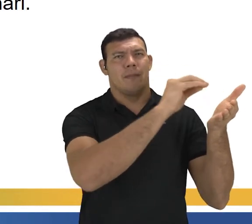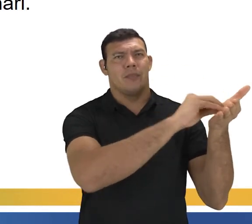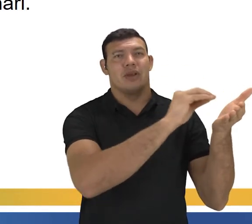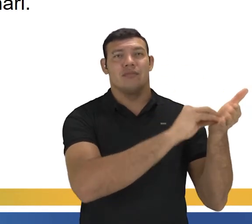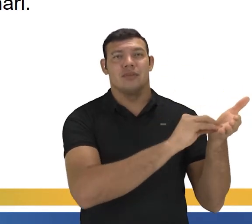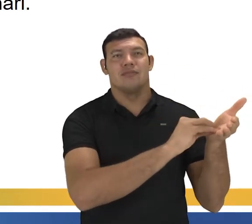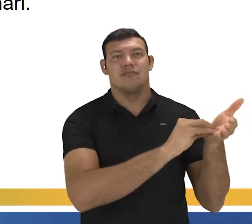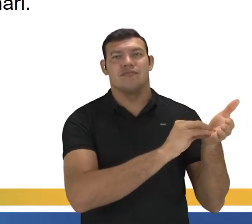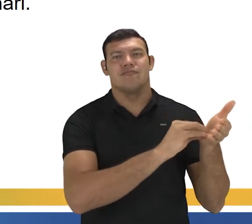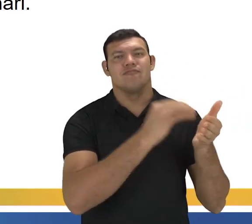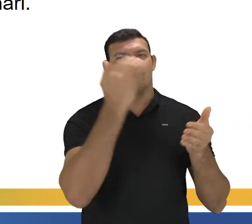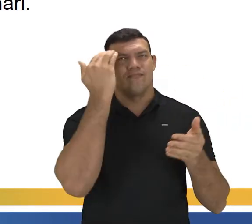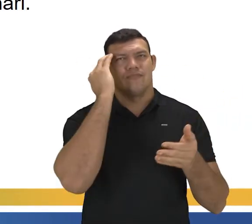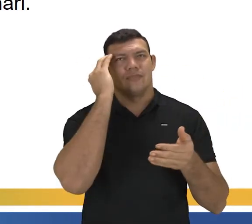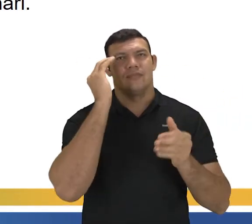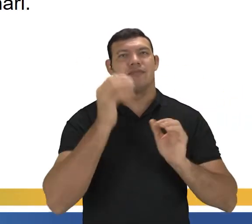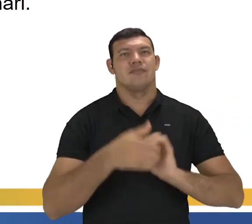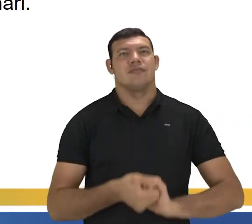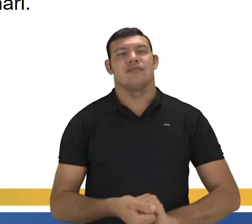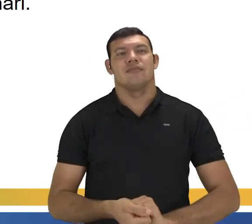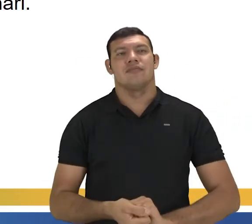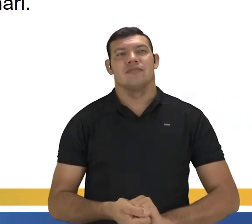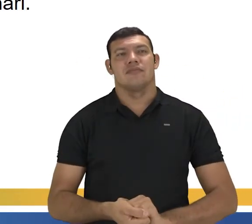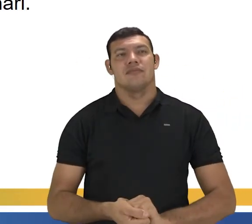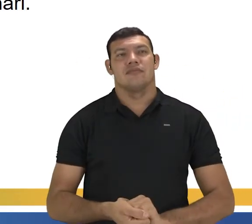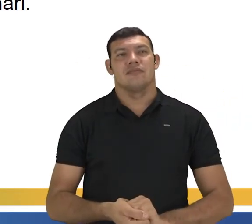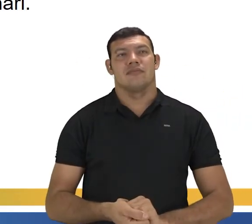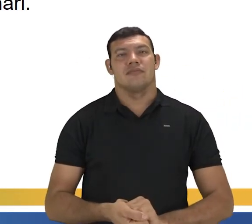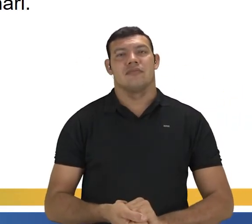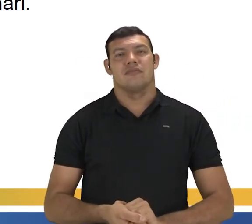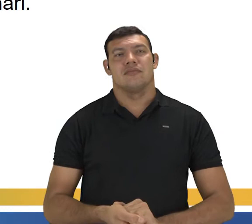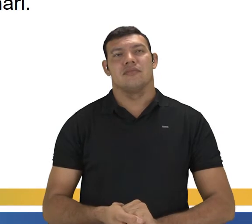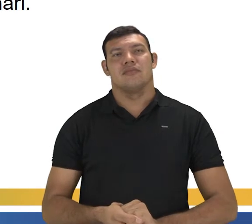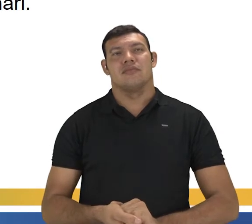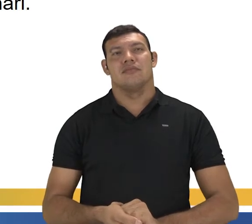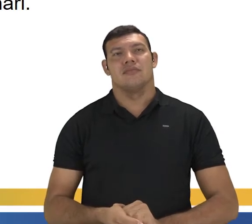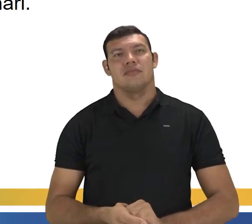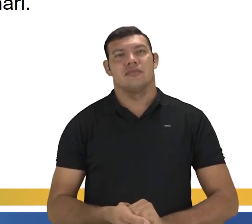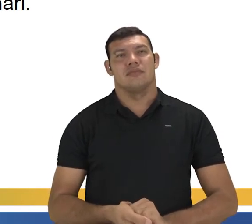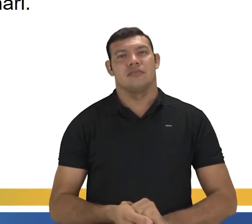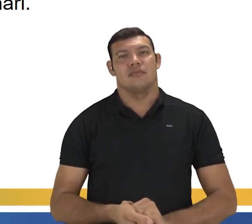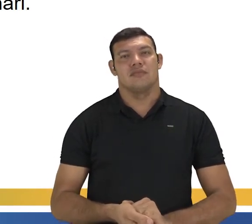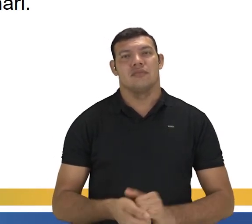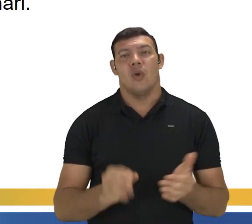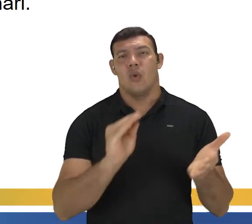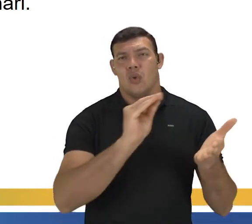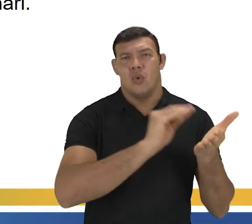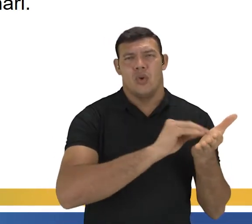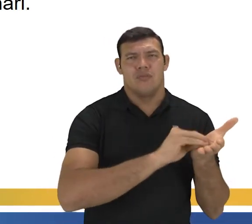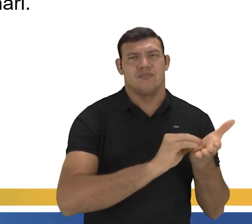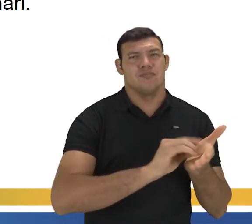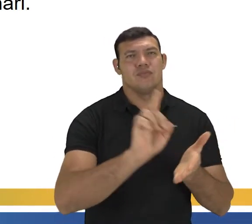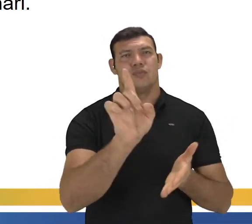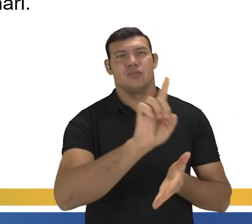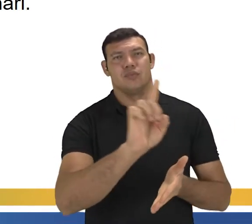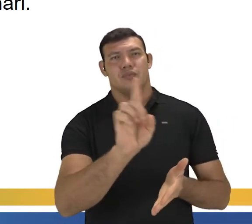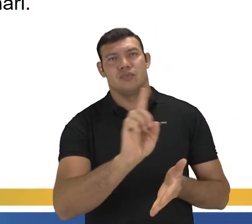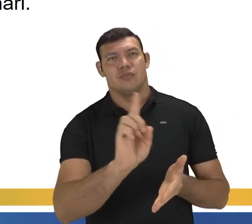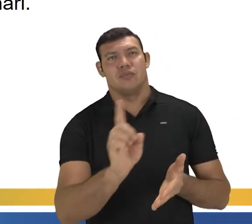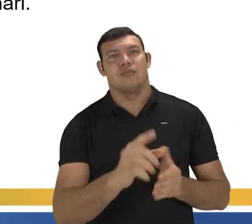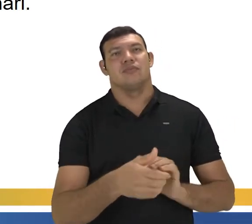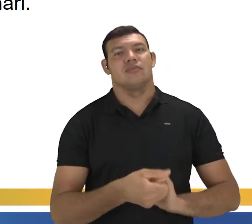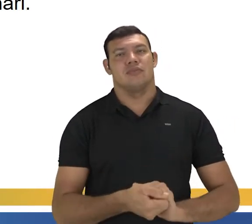na tela nós temos assim o number one sample to negative statements with past